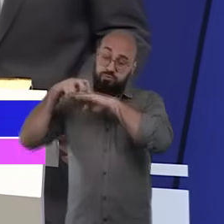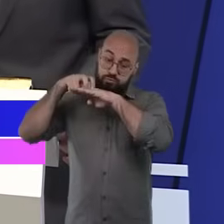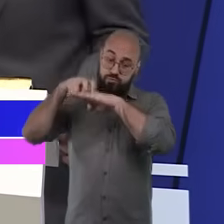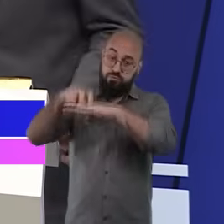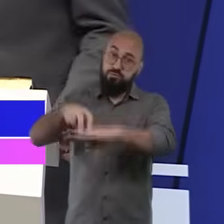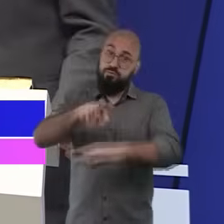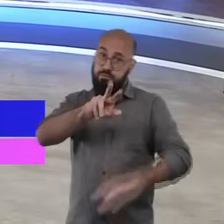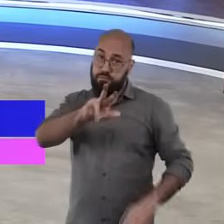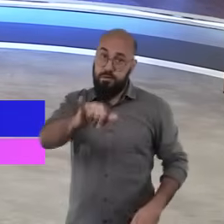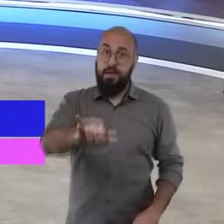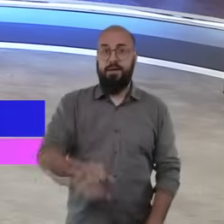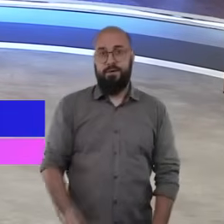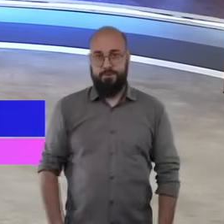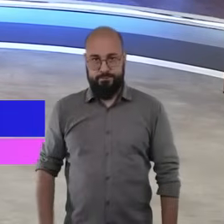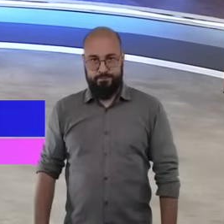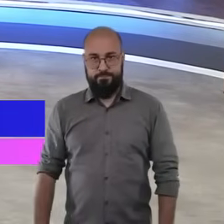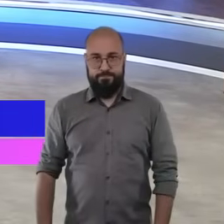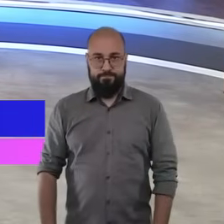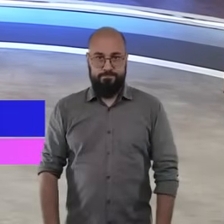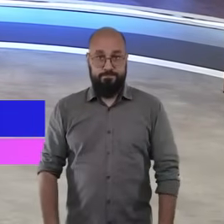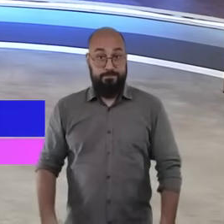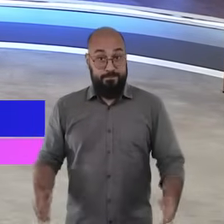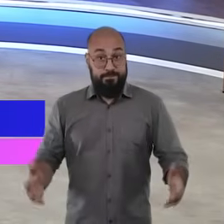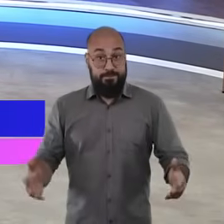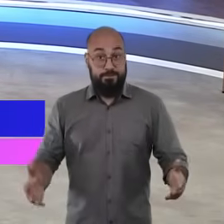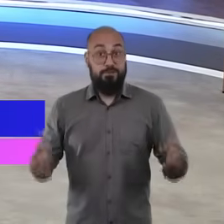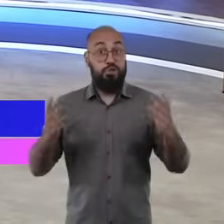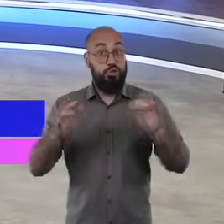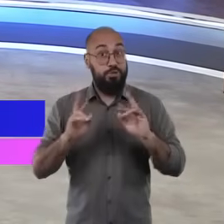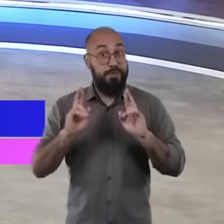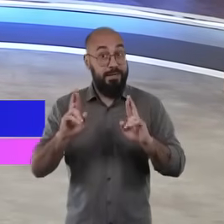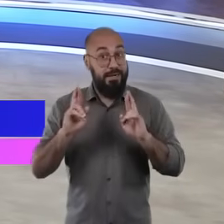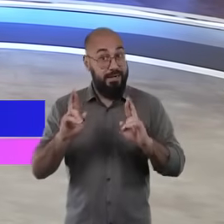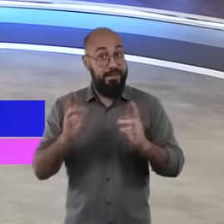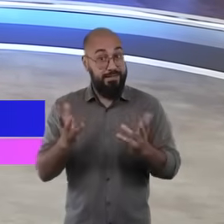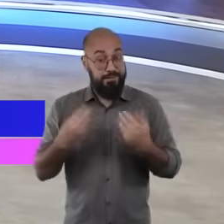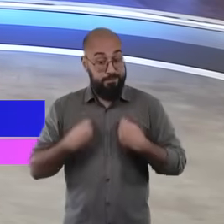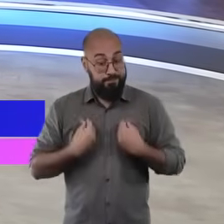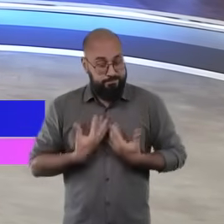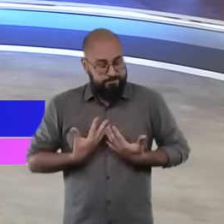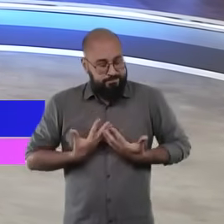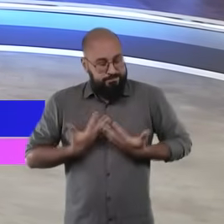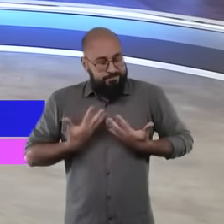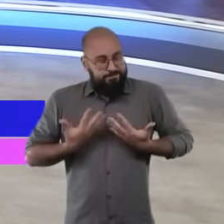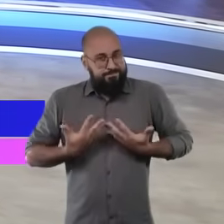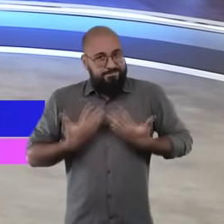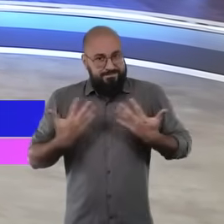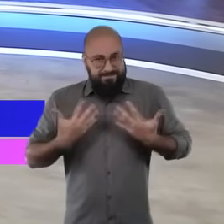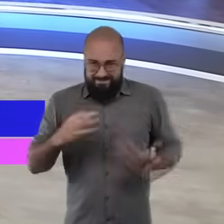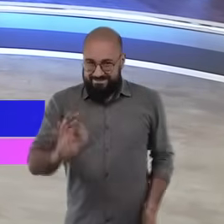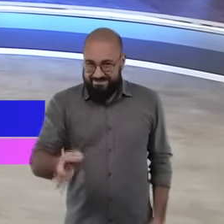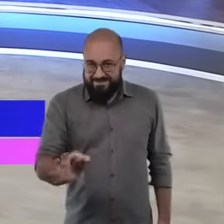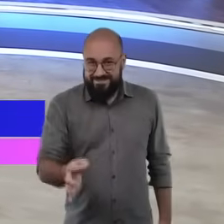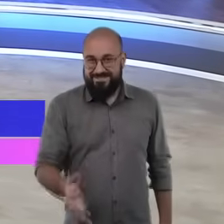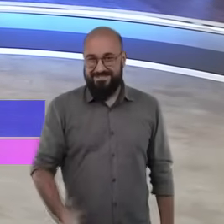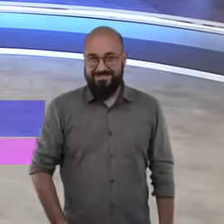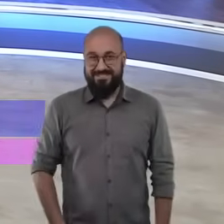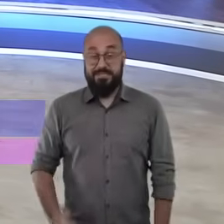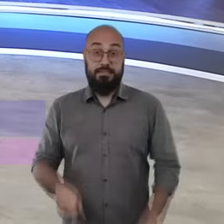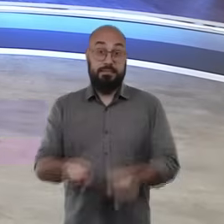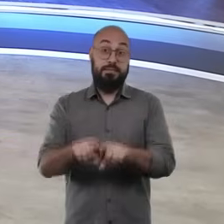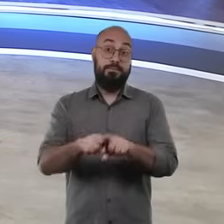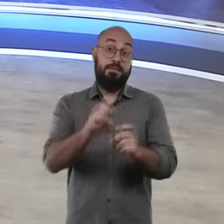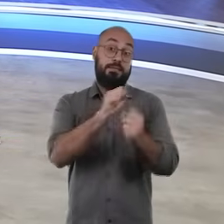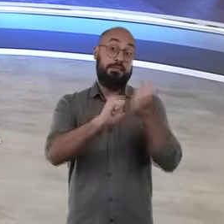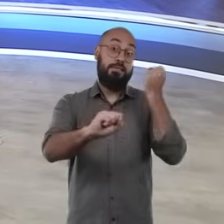Jesus. Essa esperança vai preenchendo o nosso coração. Vemos também lá no Salmo